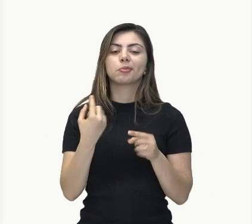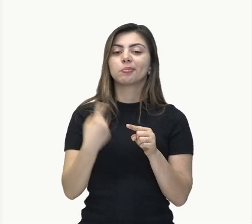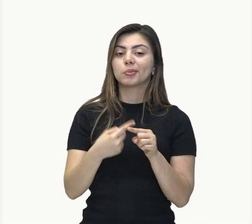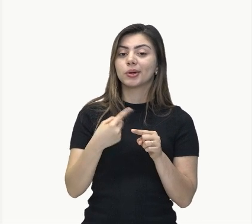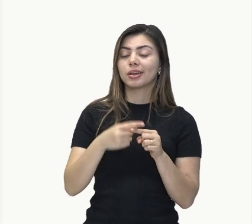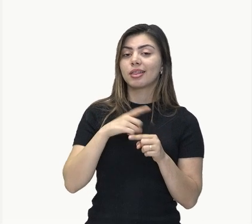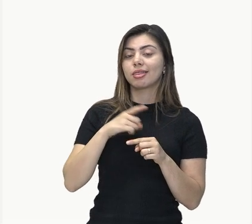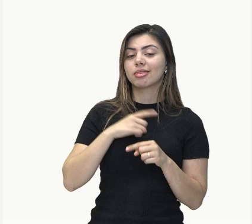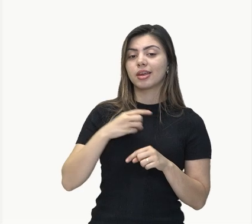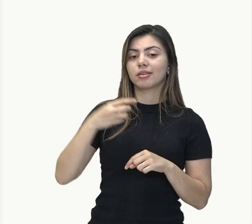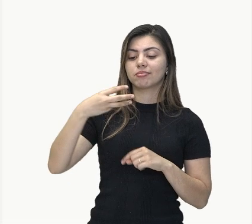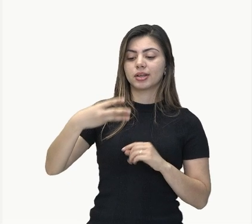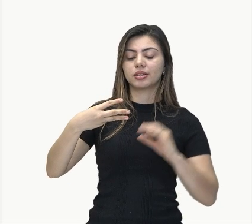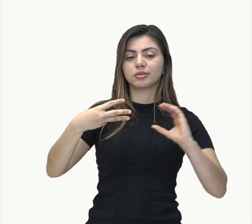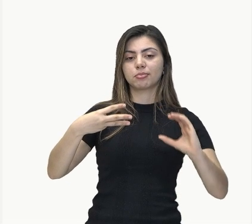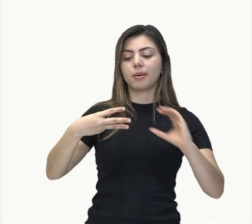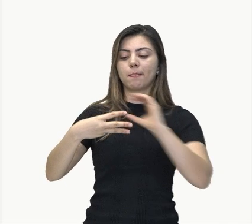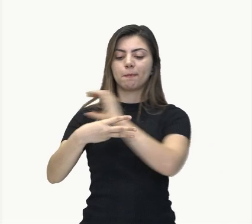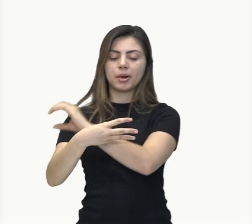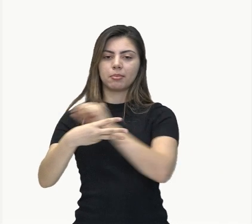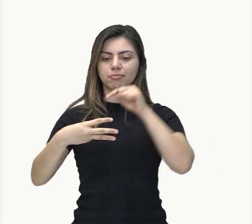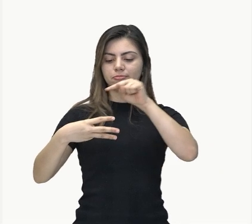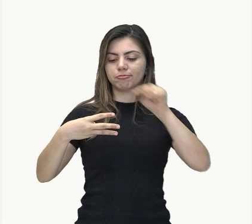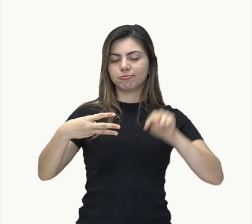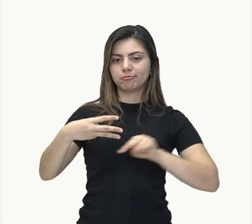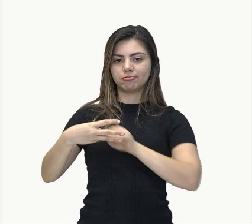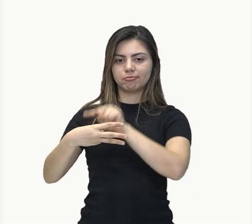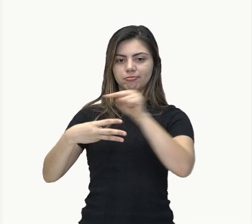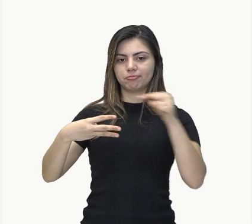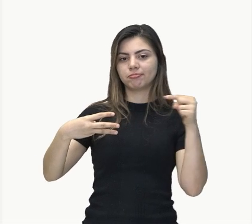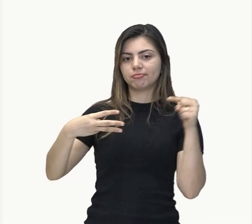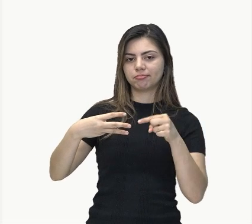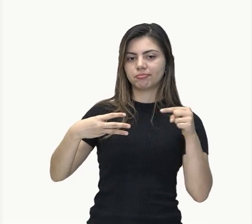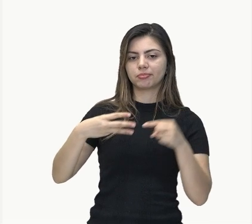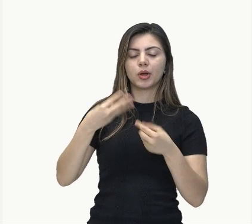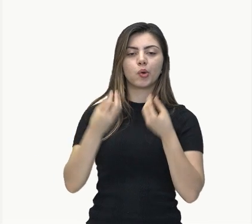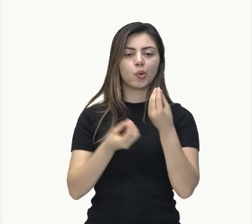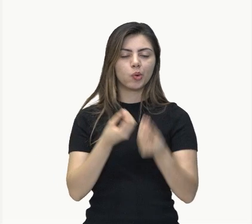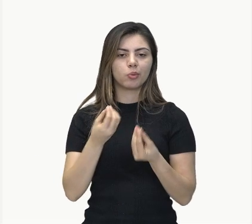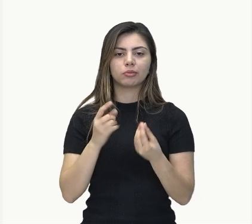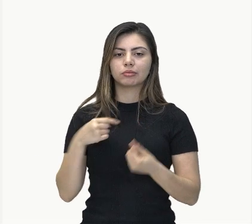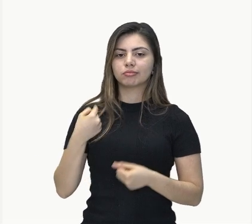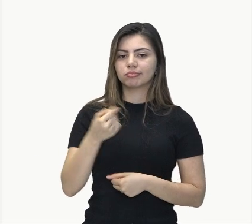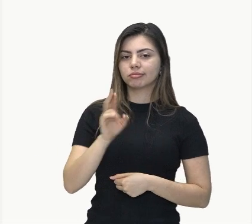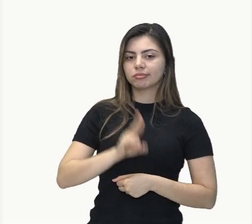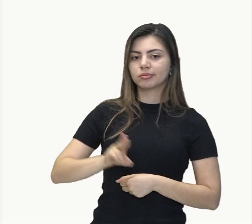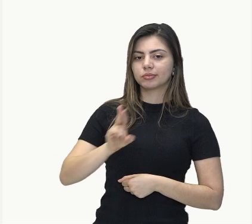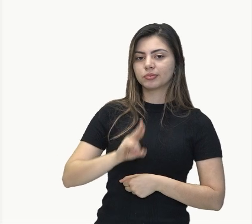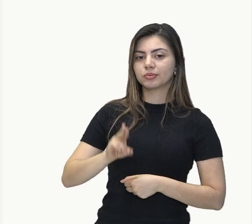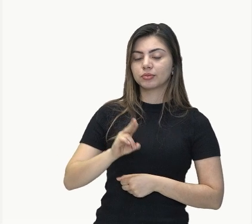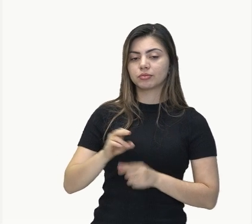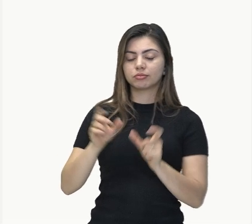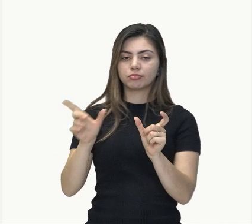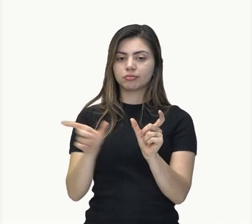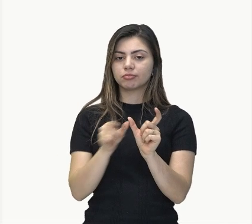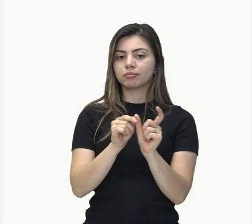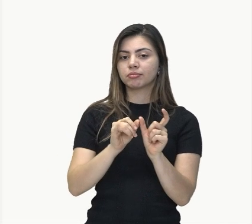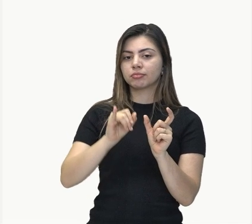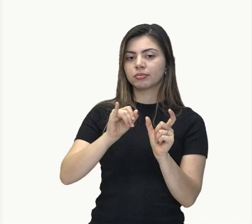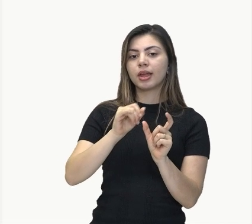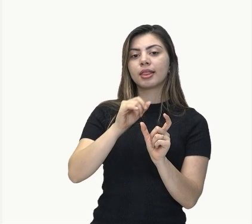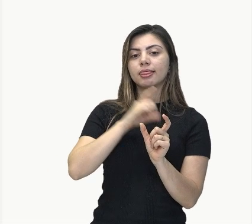ligação tripla. Na ligação tripla, gente, eu vou usar o infixo in. Tá aqui,